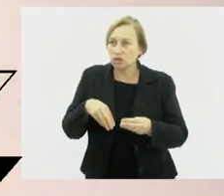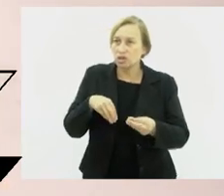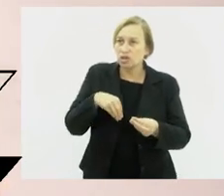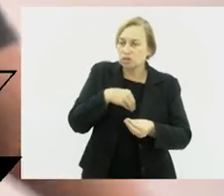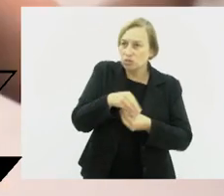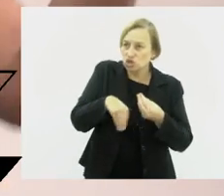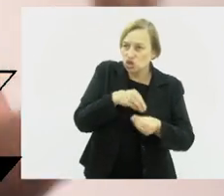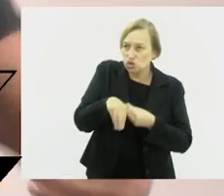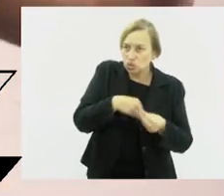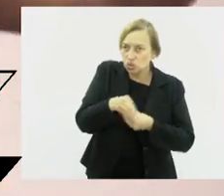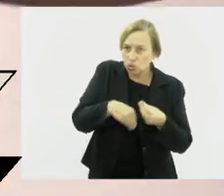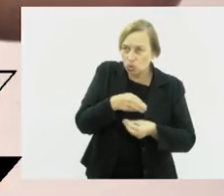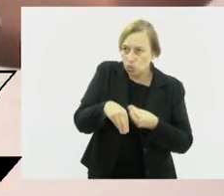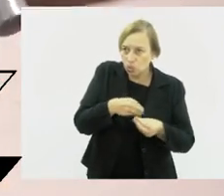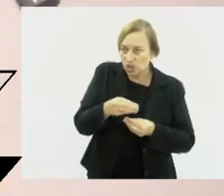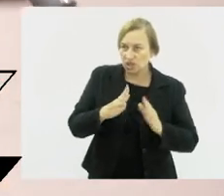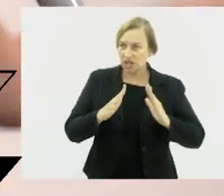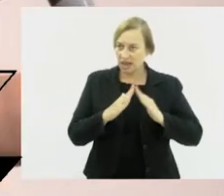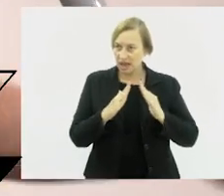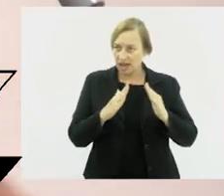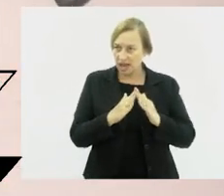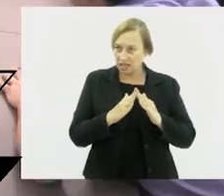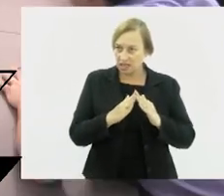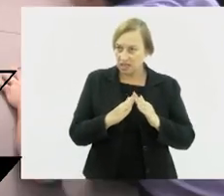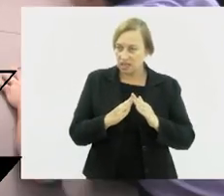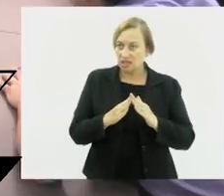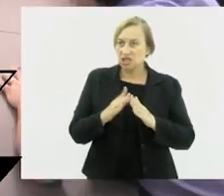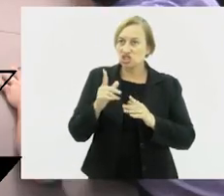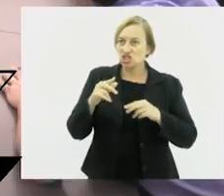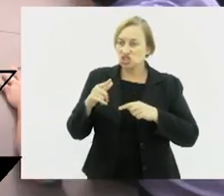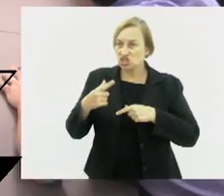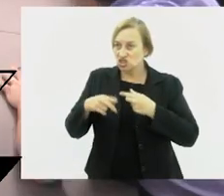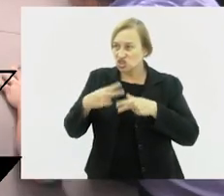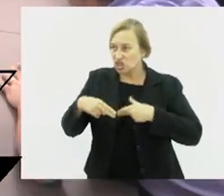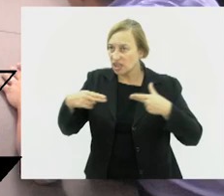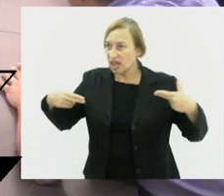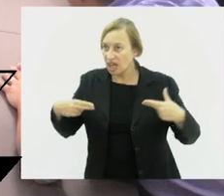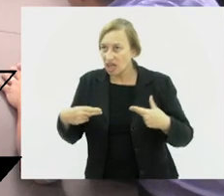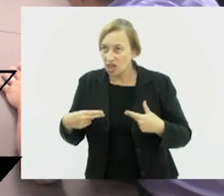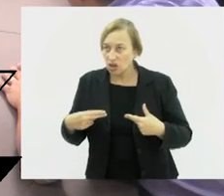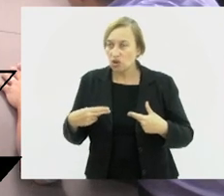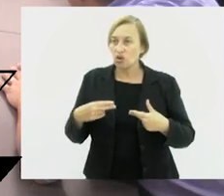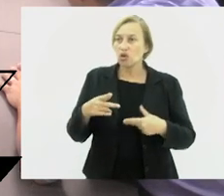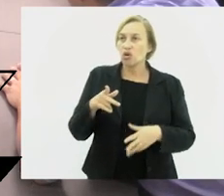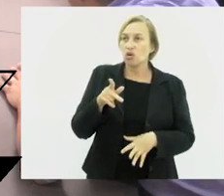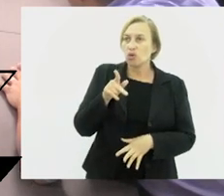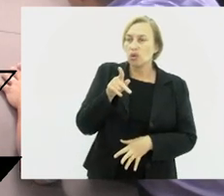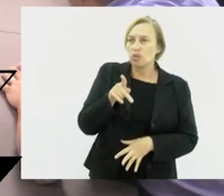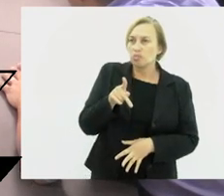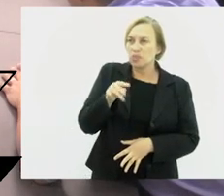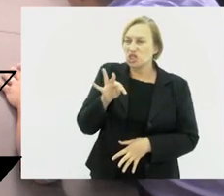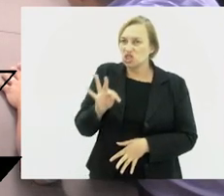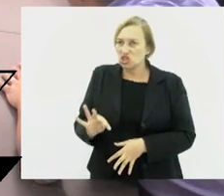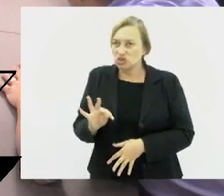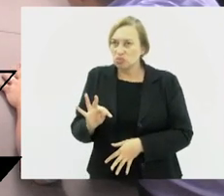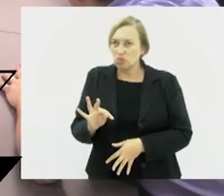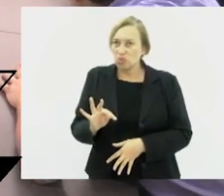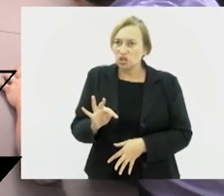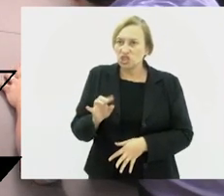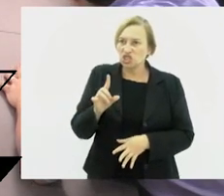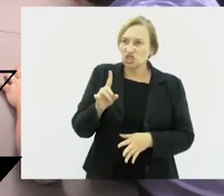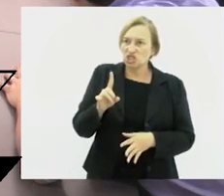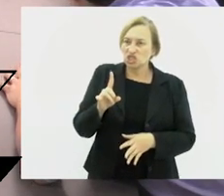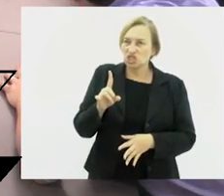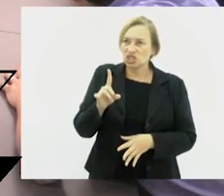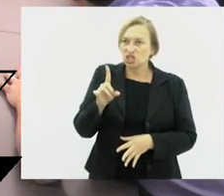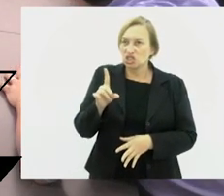quintal. Criador faz seleção genética. Os cães não saem com desvio de comportamento. Eu já peguei 3 cães